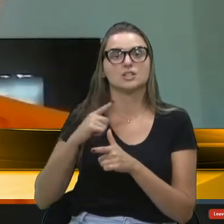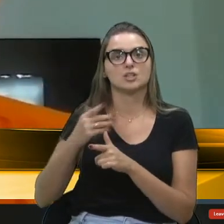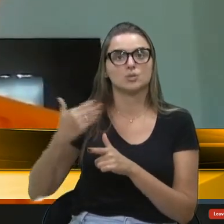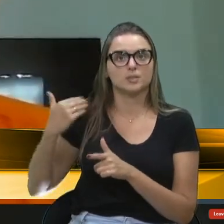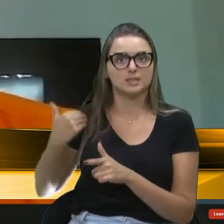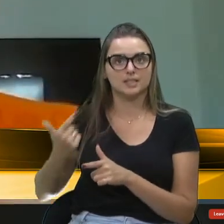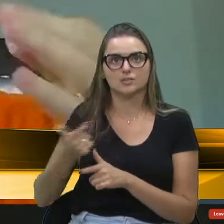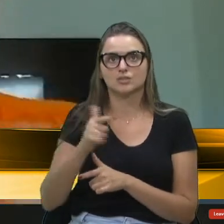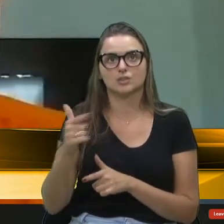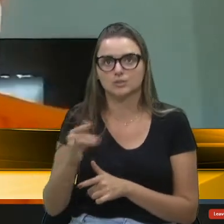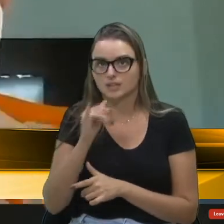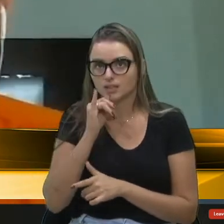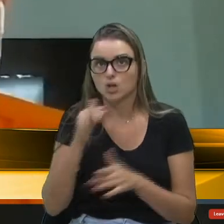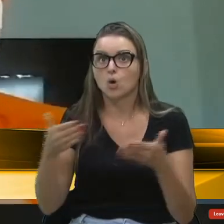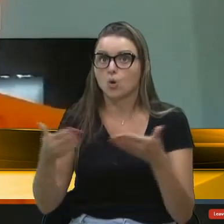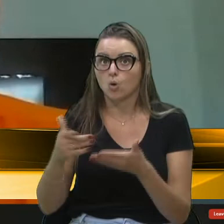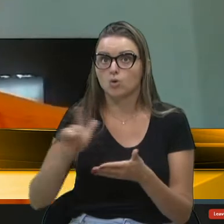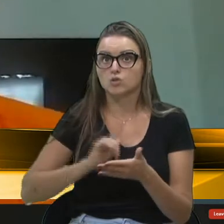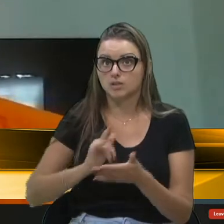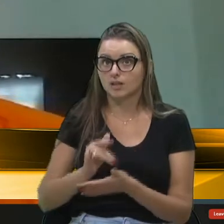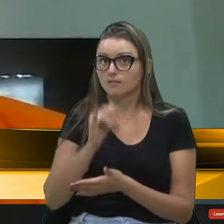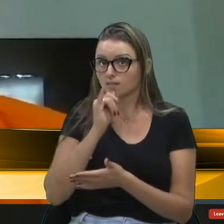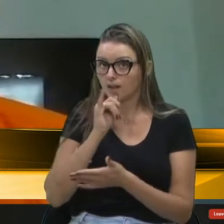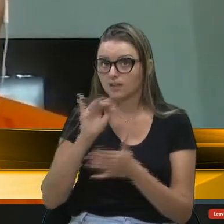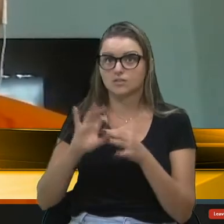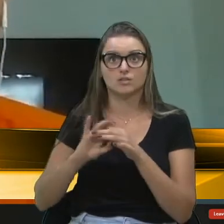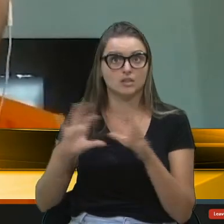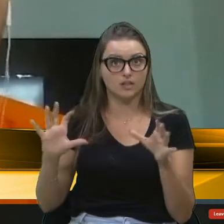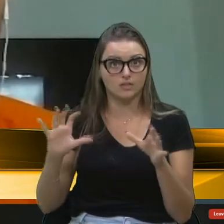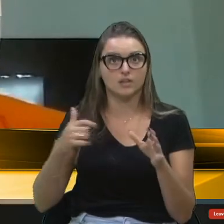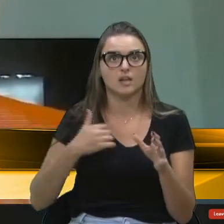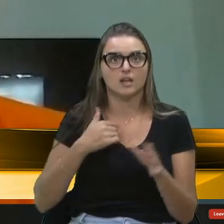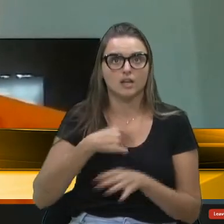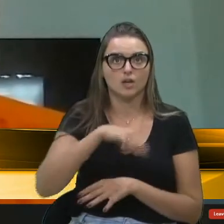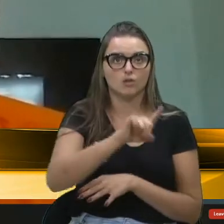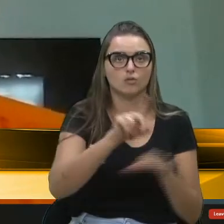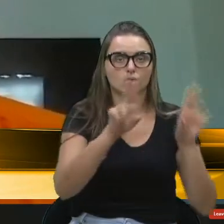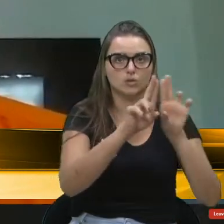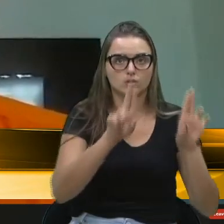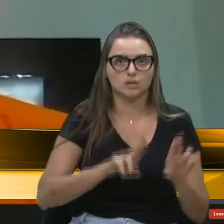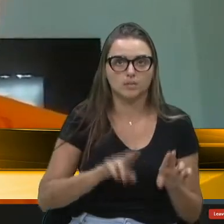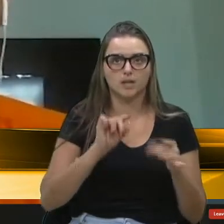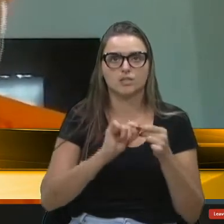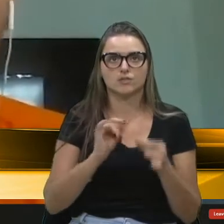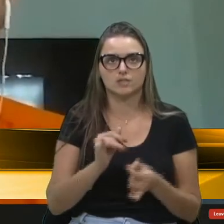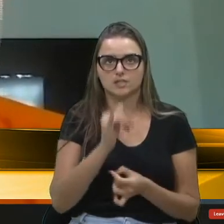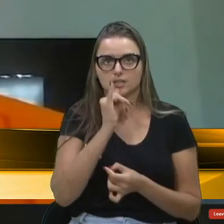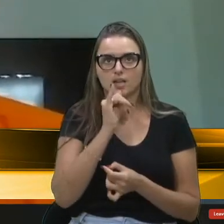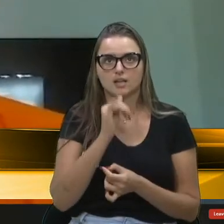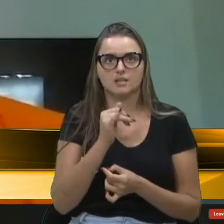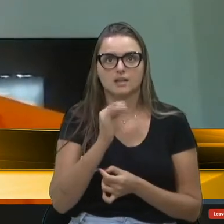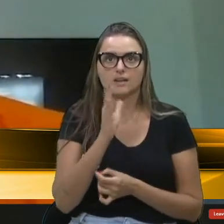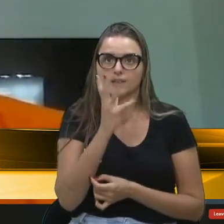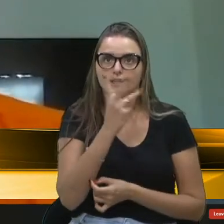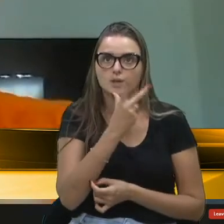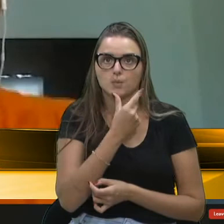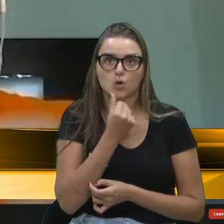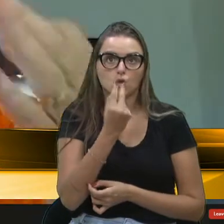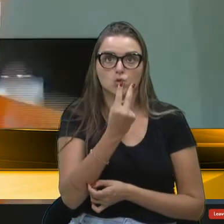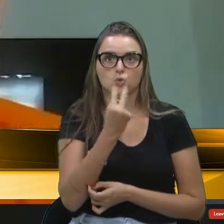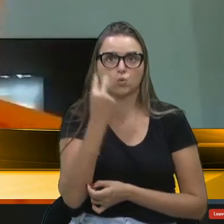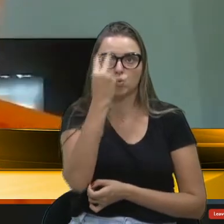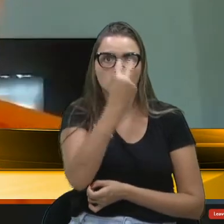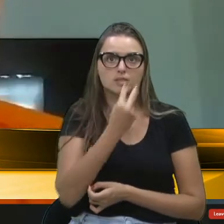existirem testes. Hoje existem testes disponíveis. Eu fui na Unimed e fiz um teste. Demorou 2 horas, Rafael. Então,